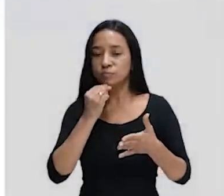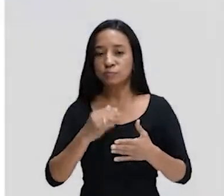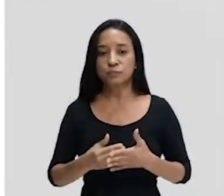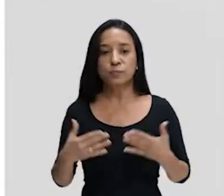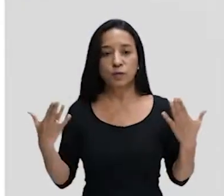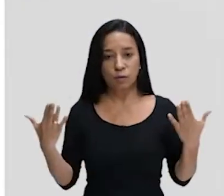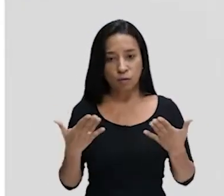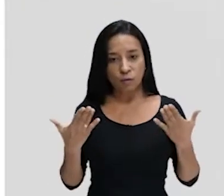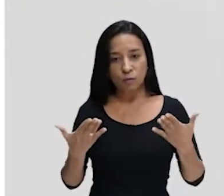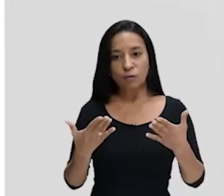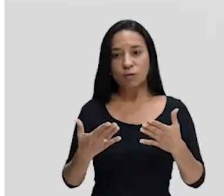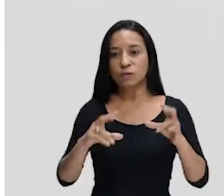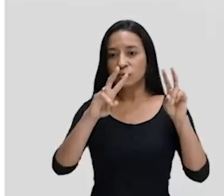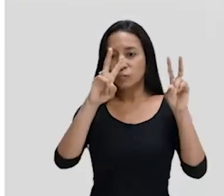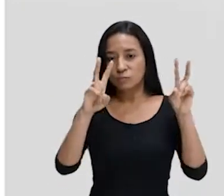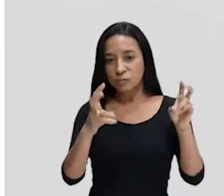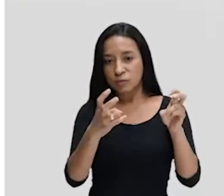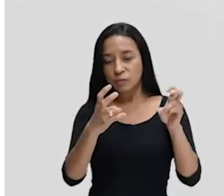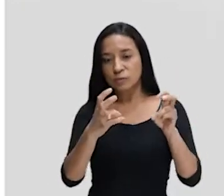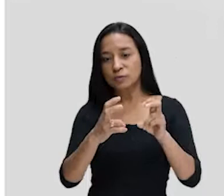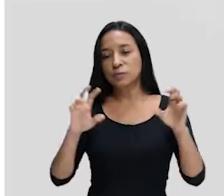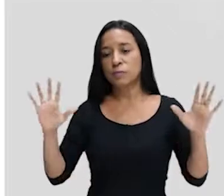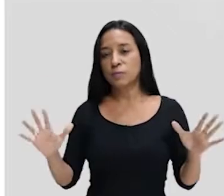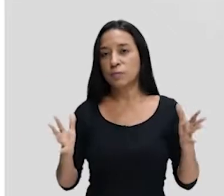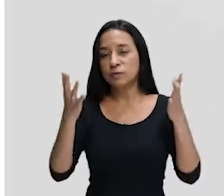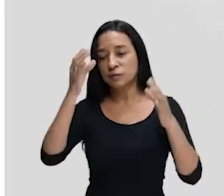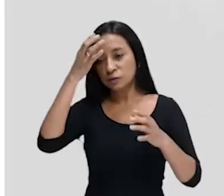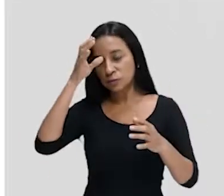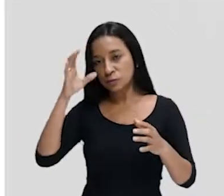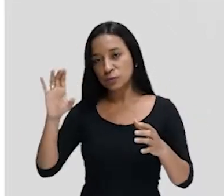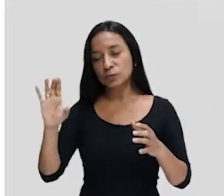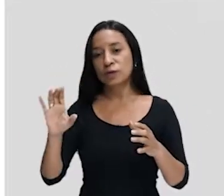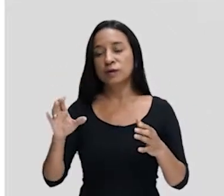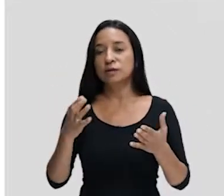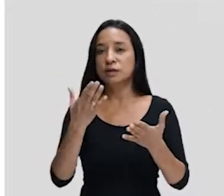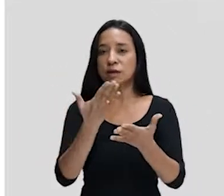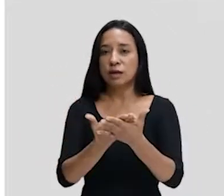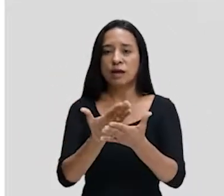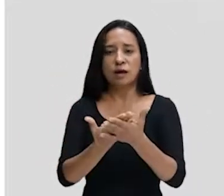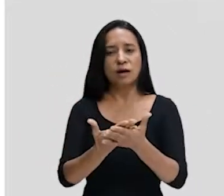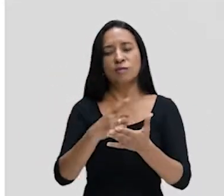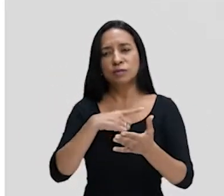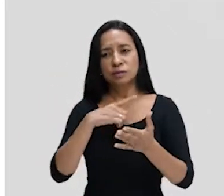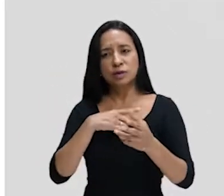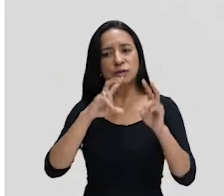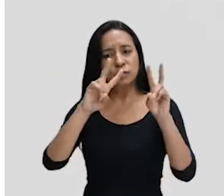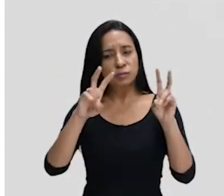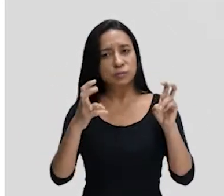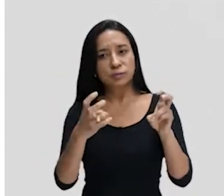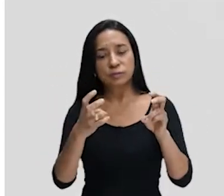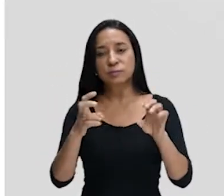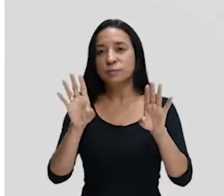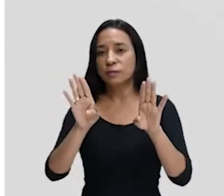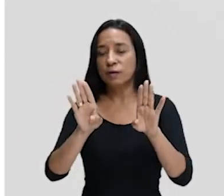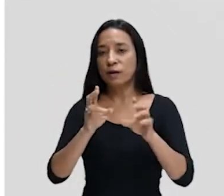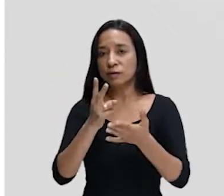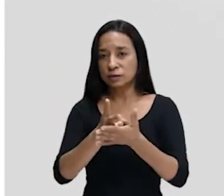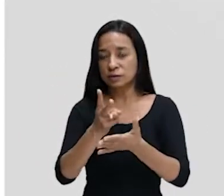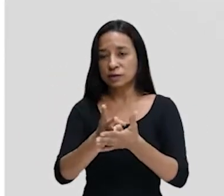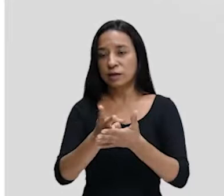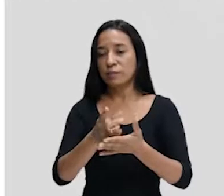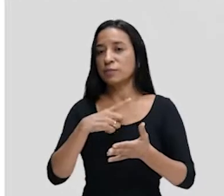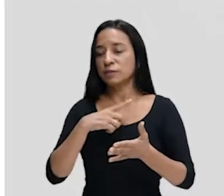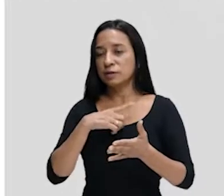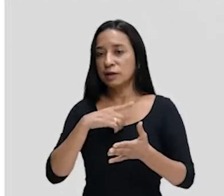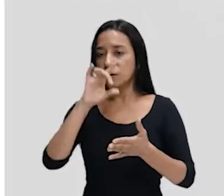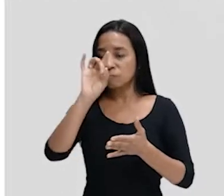de manifestações culturais, tá? Muitas aulas a gente tem sobre esse tema, sempre voltando para uma coisa